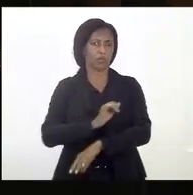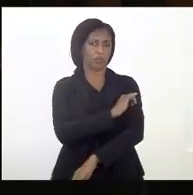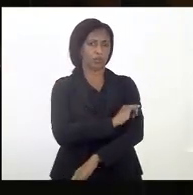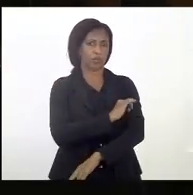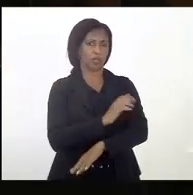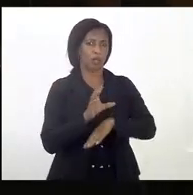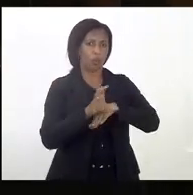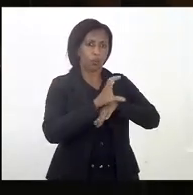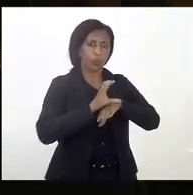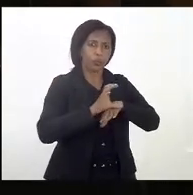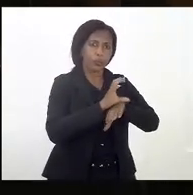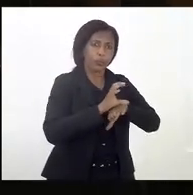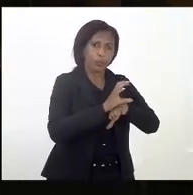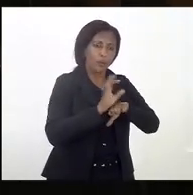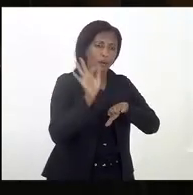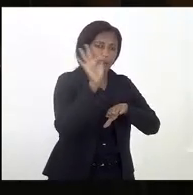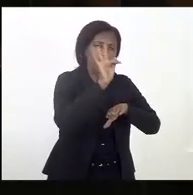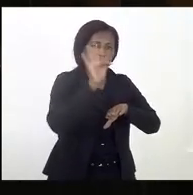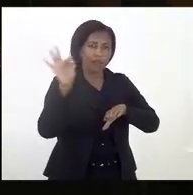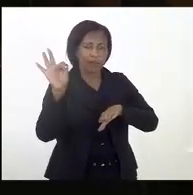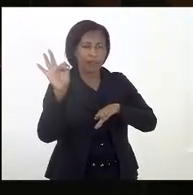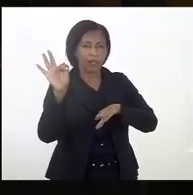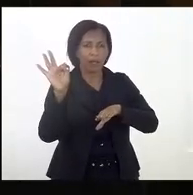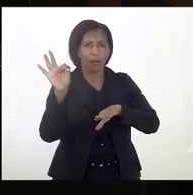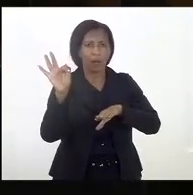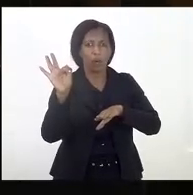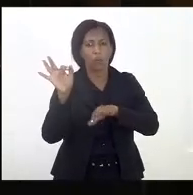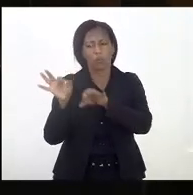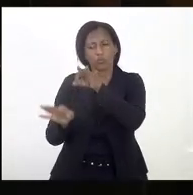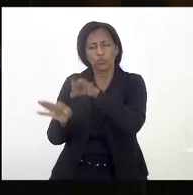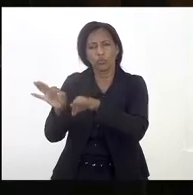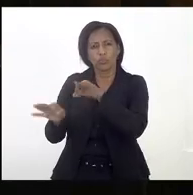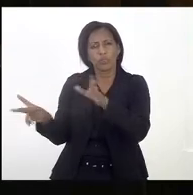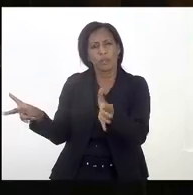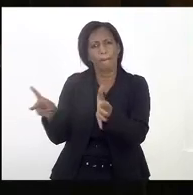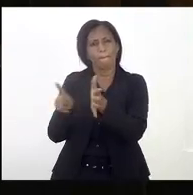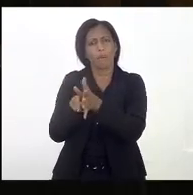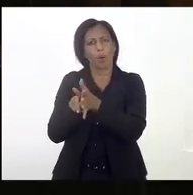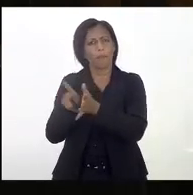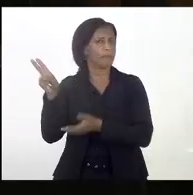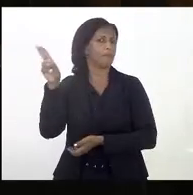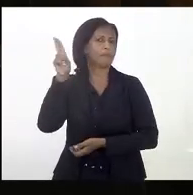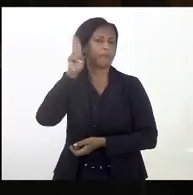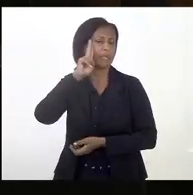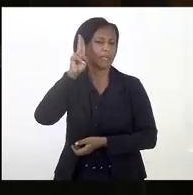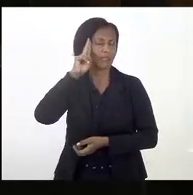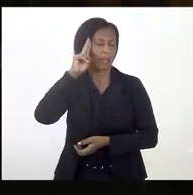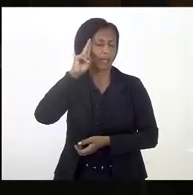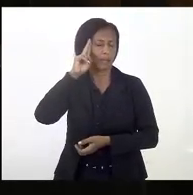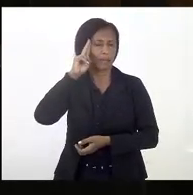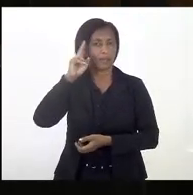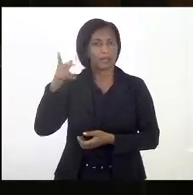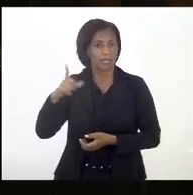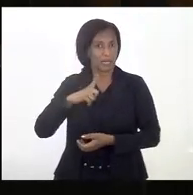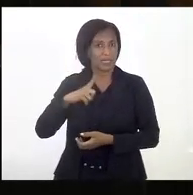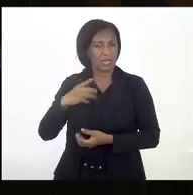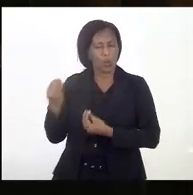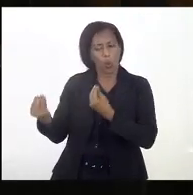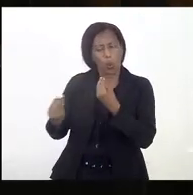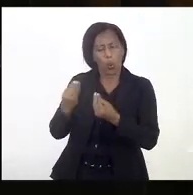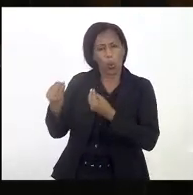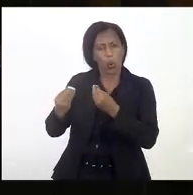dispõe a Constituição Federal para uma eventual criação de uma Justiça própria militar e usar como